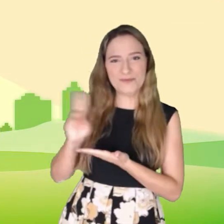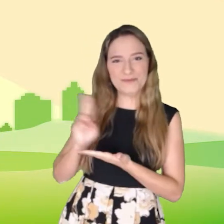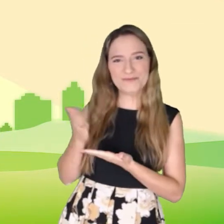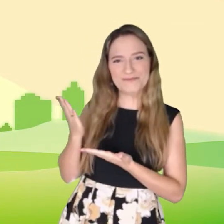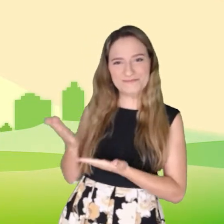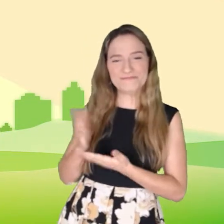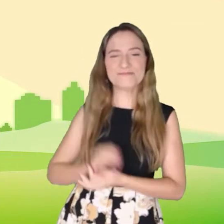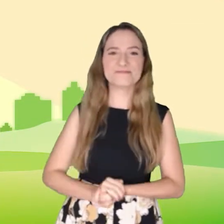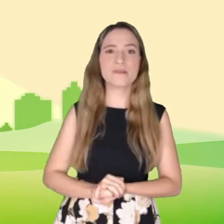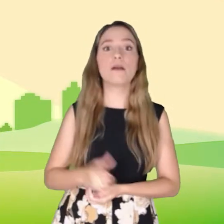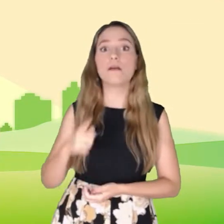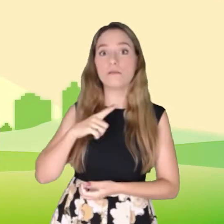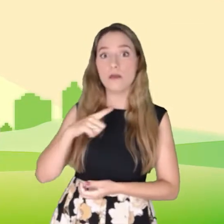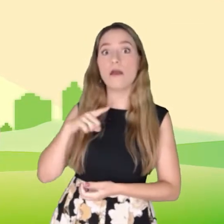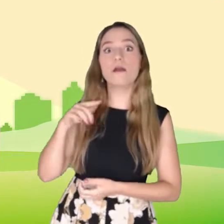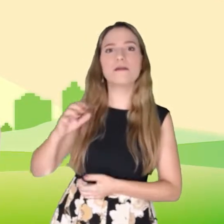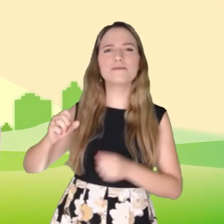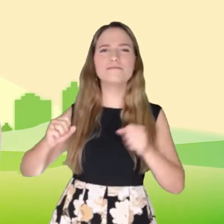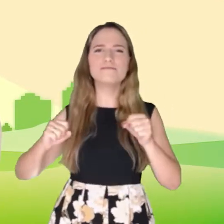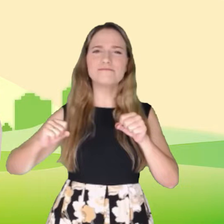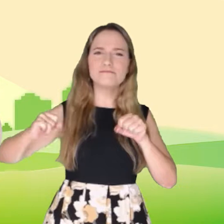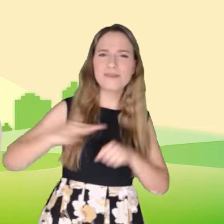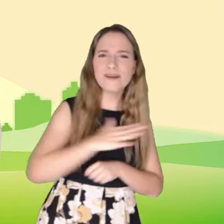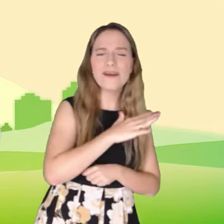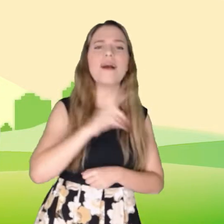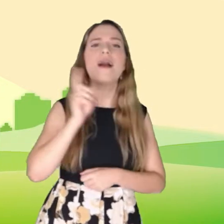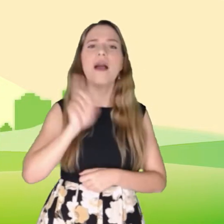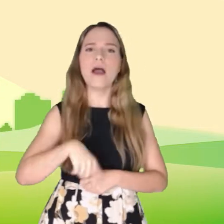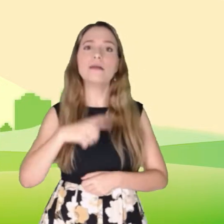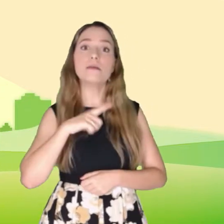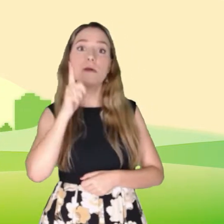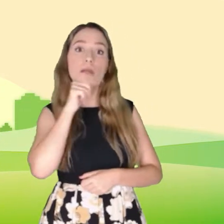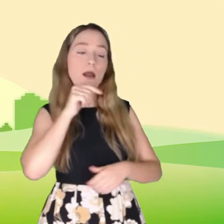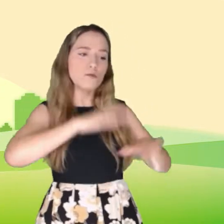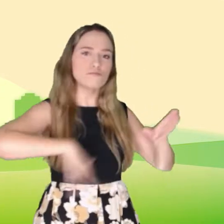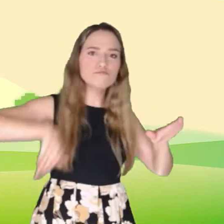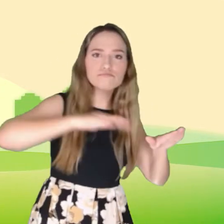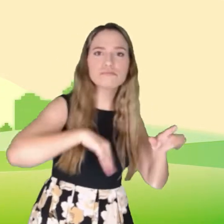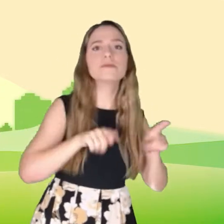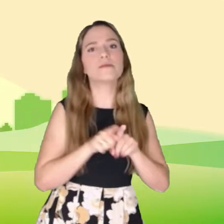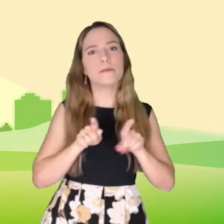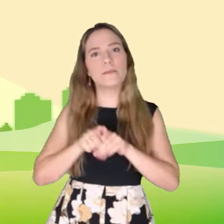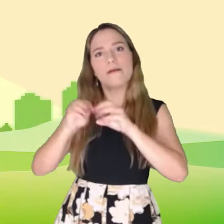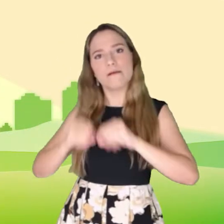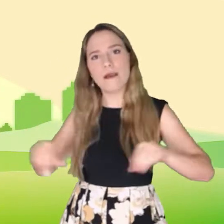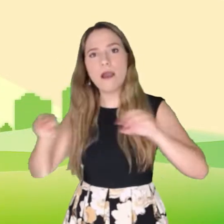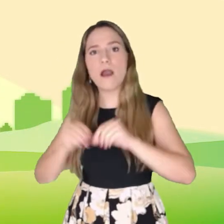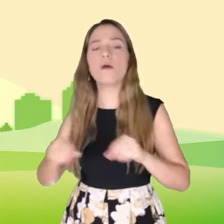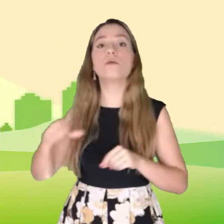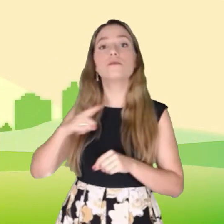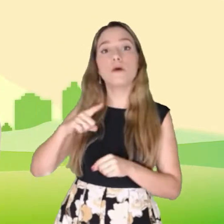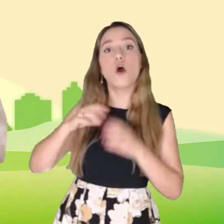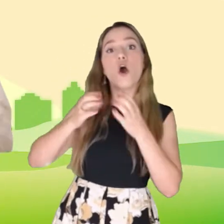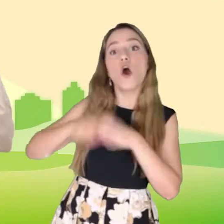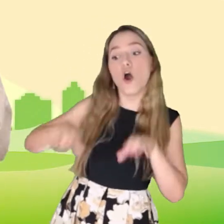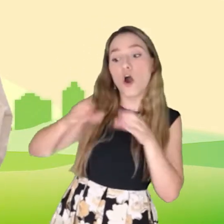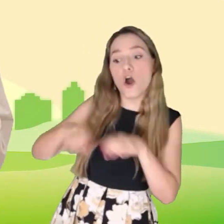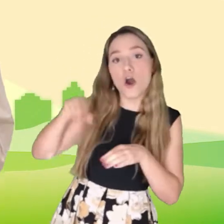Estes répteis são semiaquáticos, ectotérmicos, ovíparos e